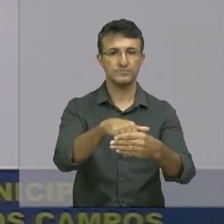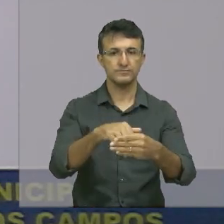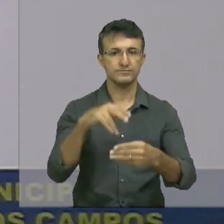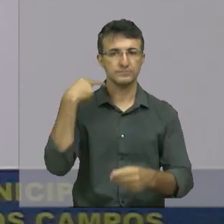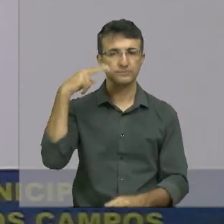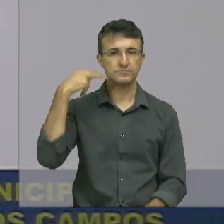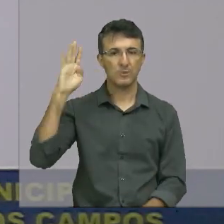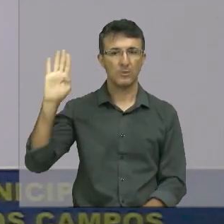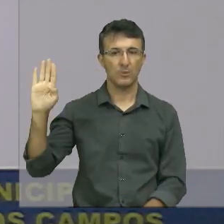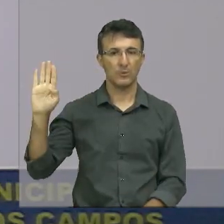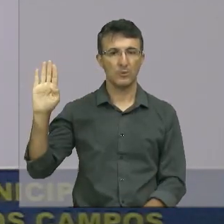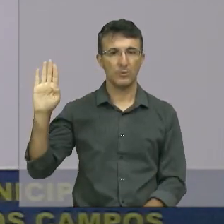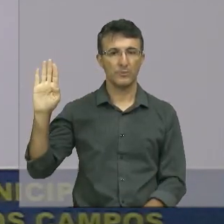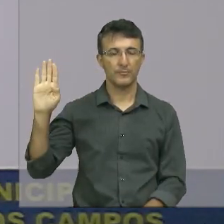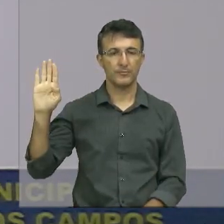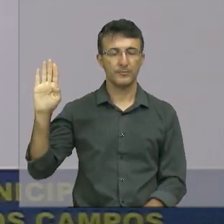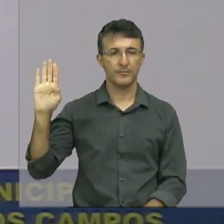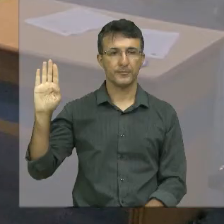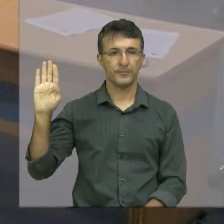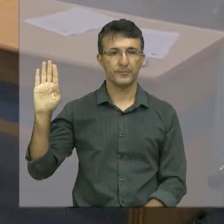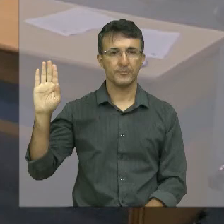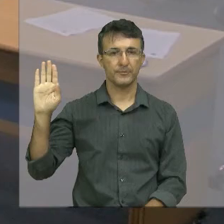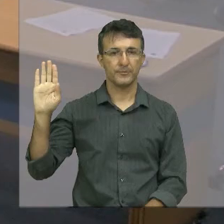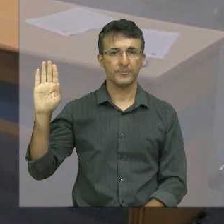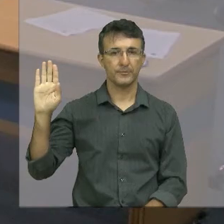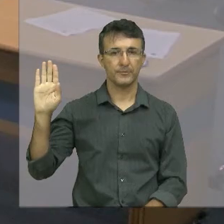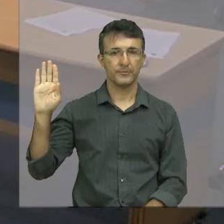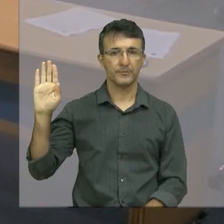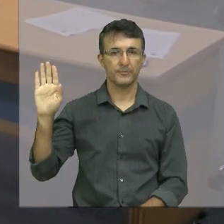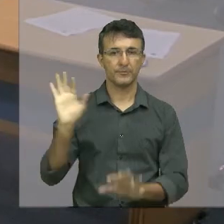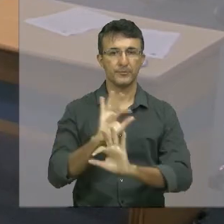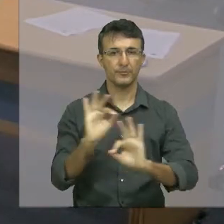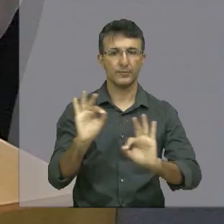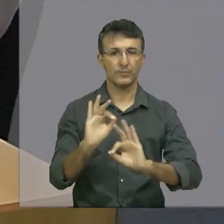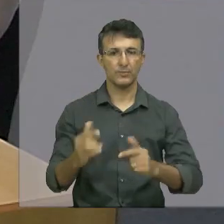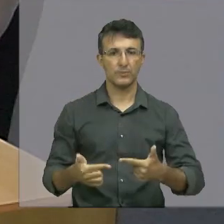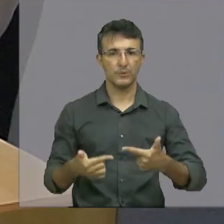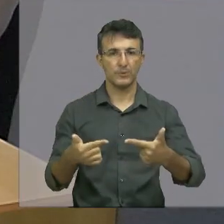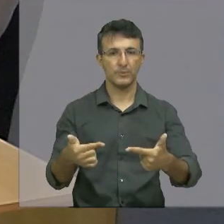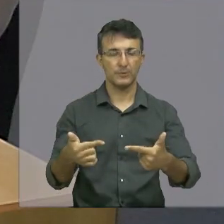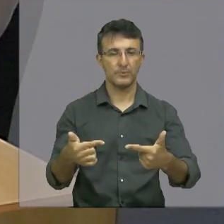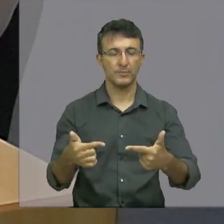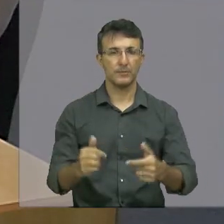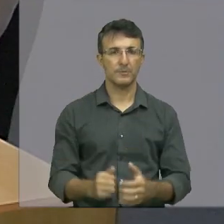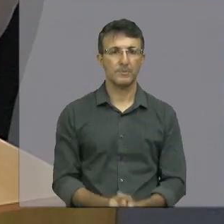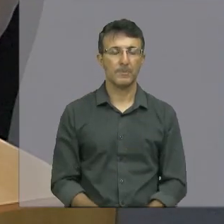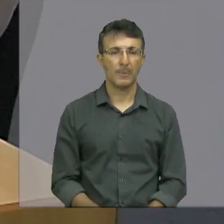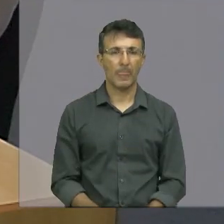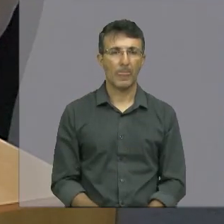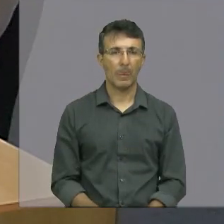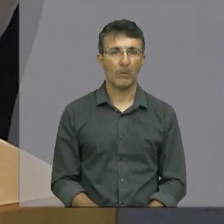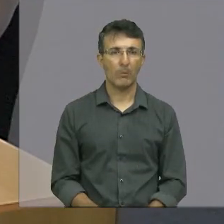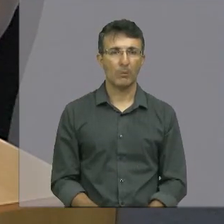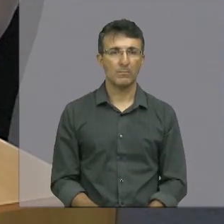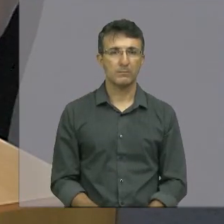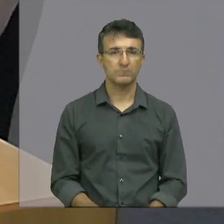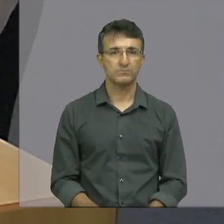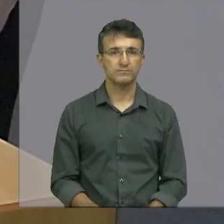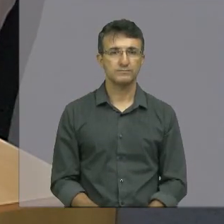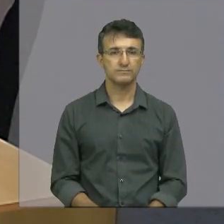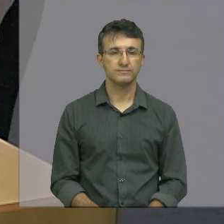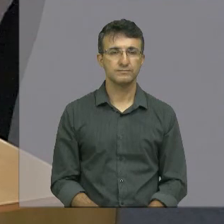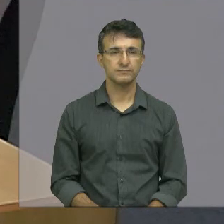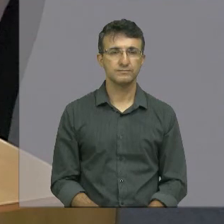favoráveis permaneçam como estão e os contrários se manifestem. Nenhuma manifestação contrária. Projeto aprovado por